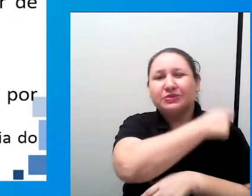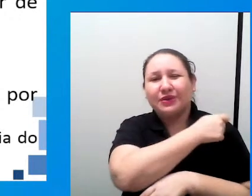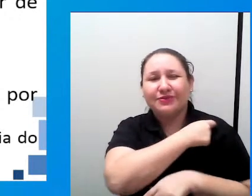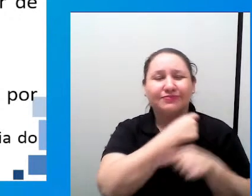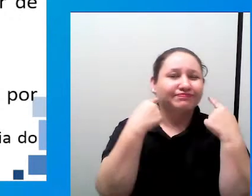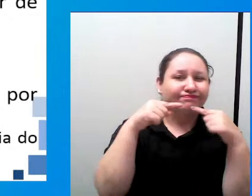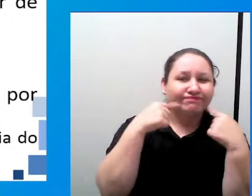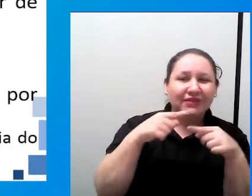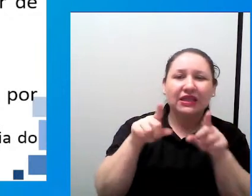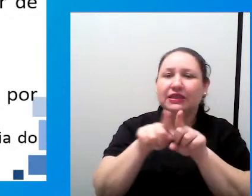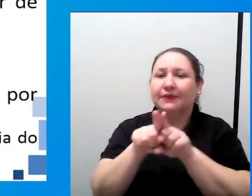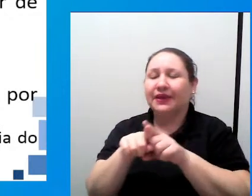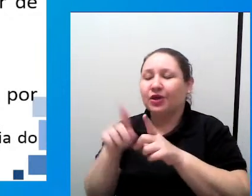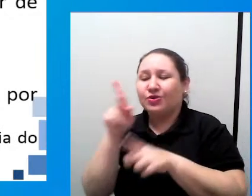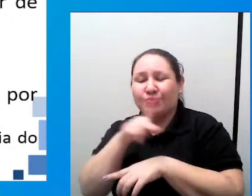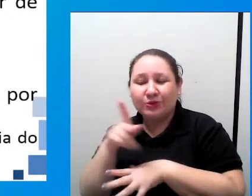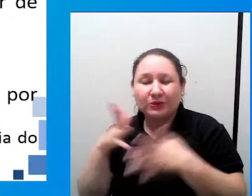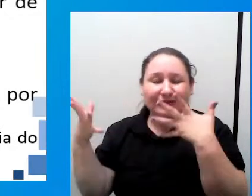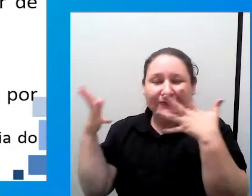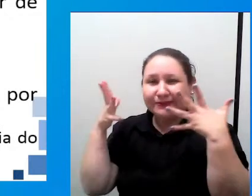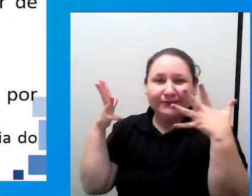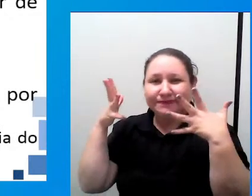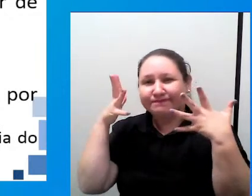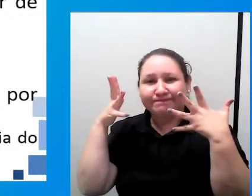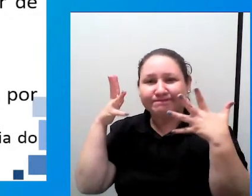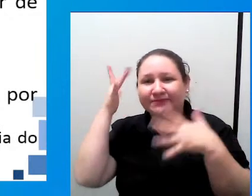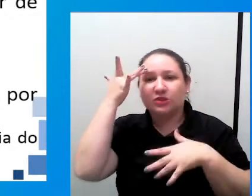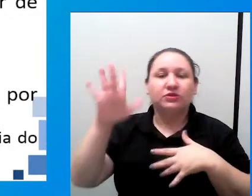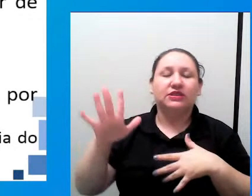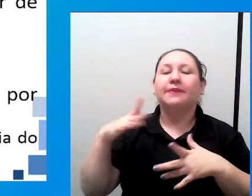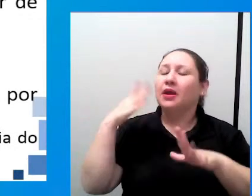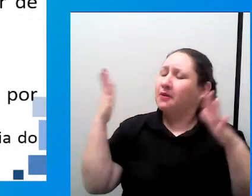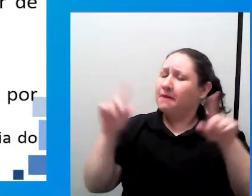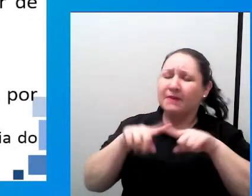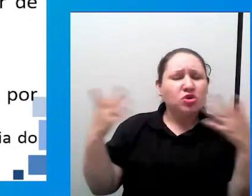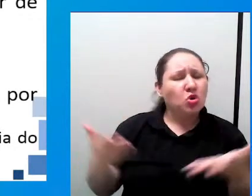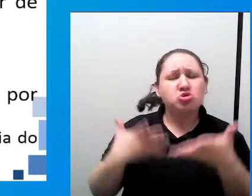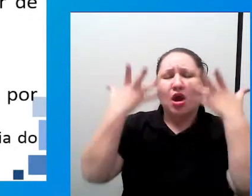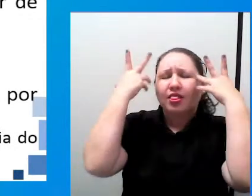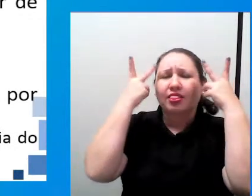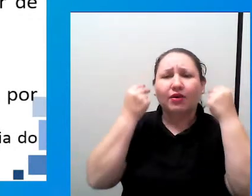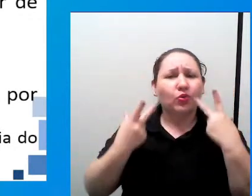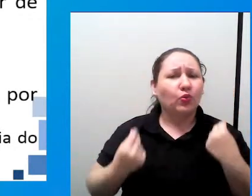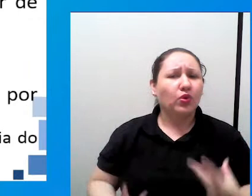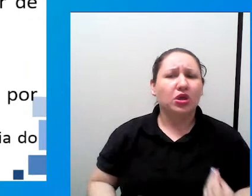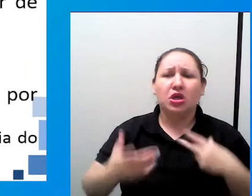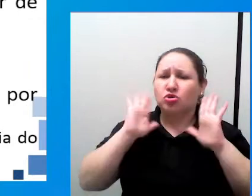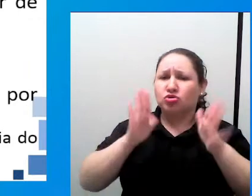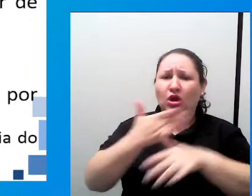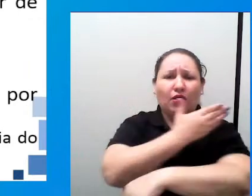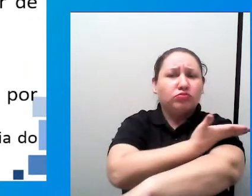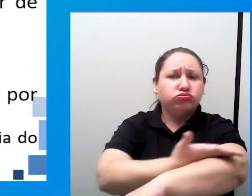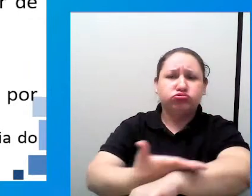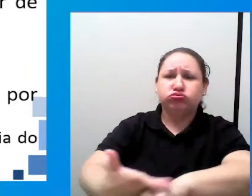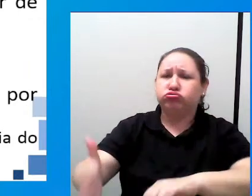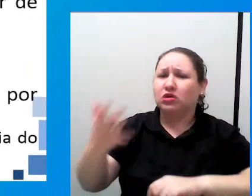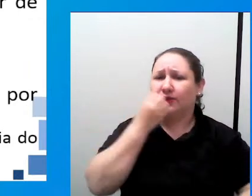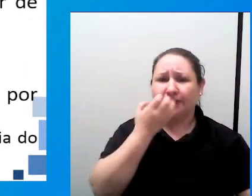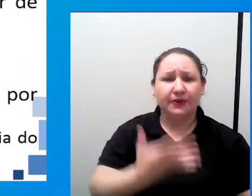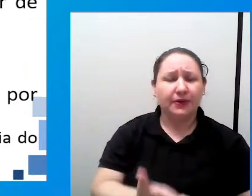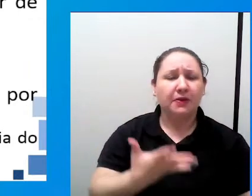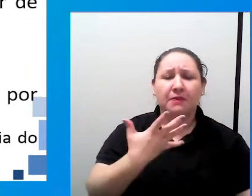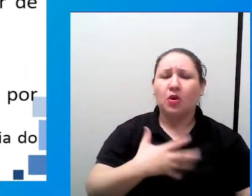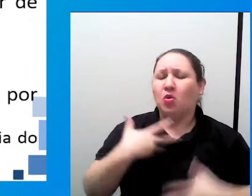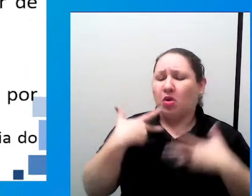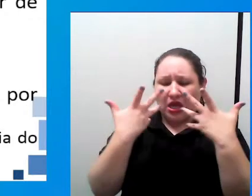professor planejar isso e dos alunos participarem, mas hoje em dia, eu acho que eles estão meio habituados, nós estamos indo para o nosso